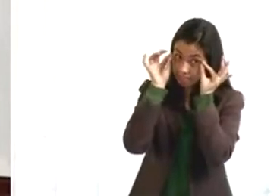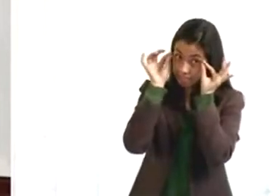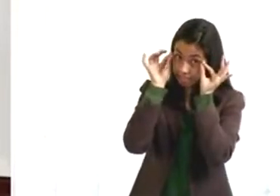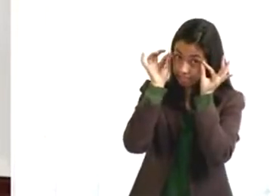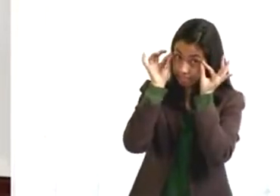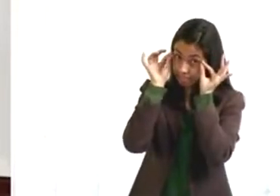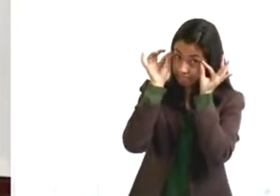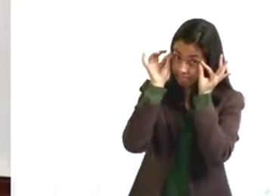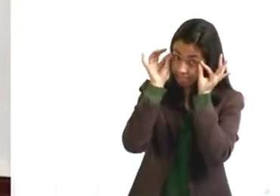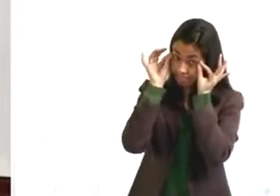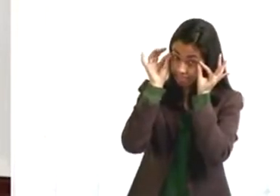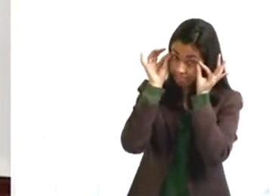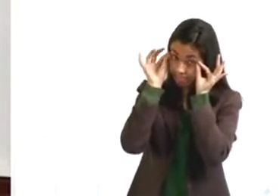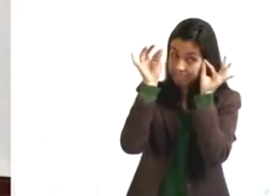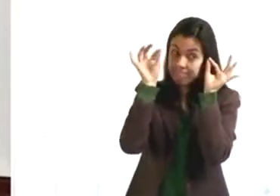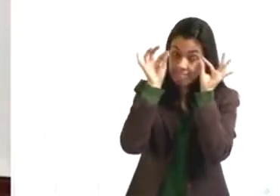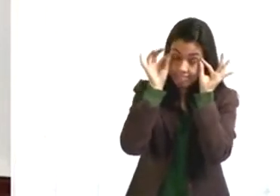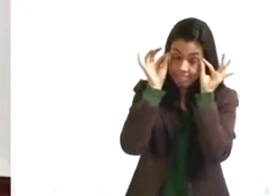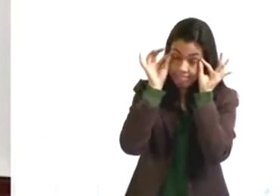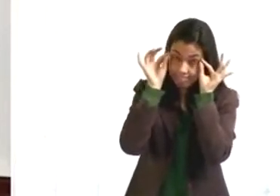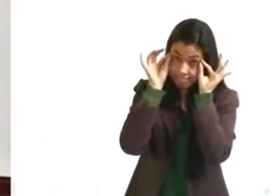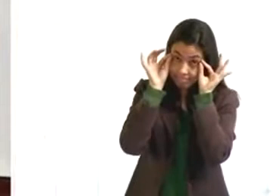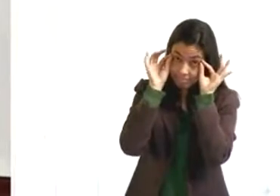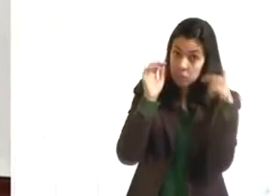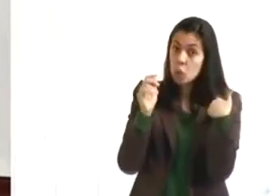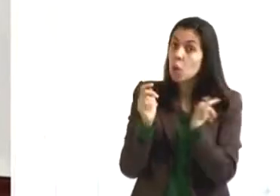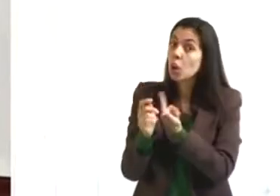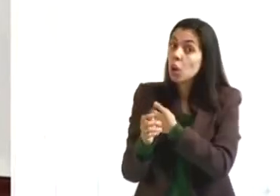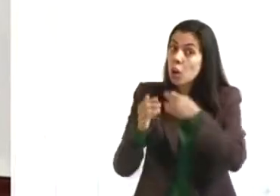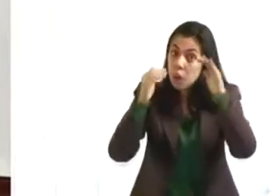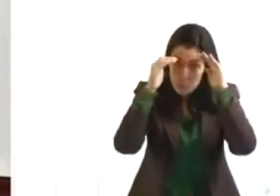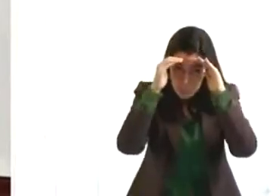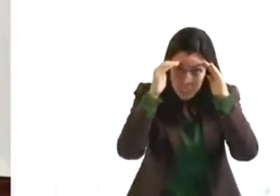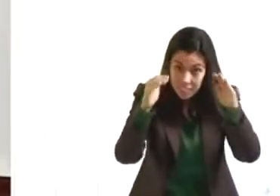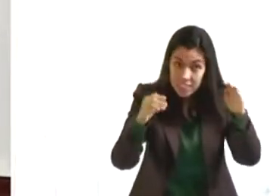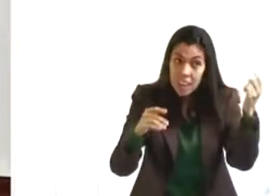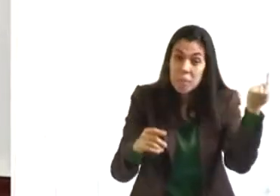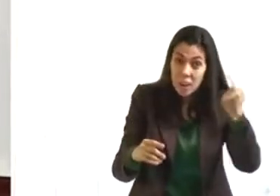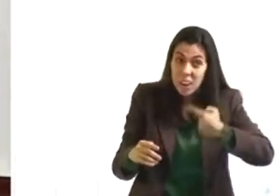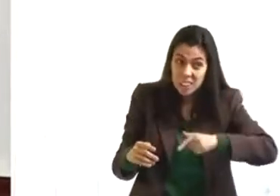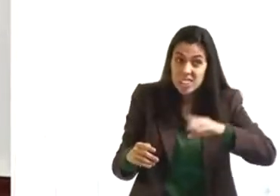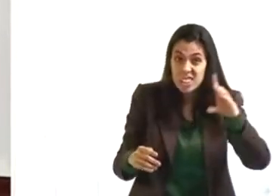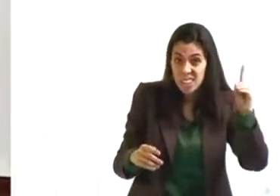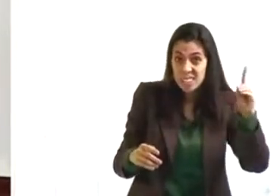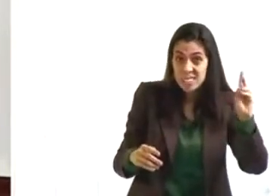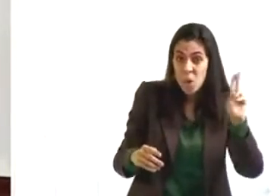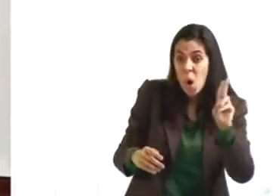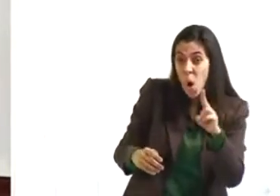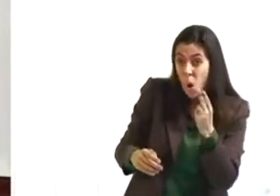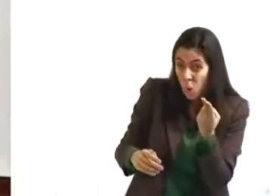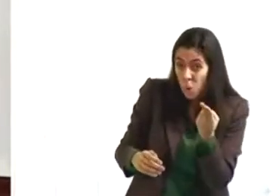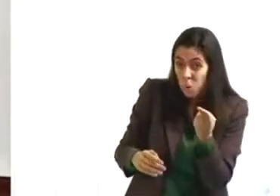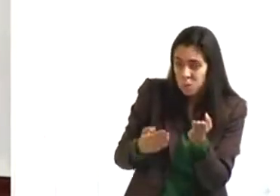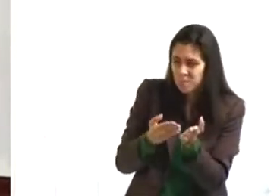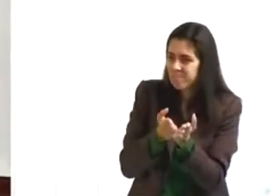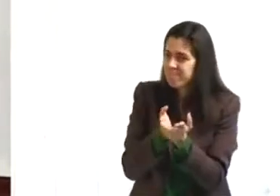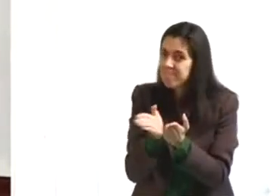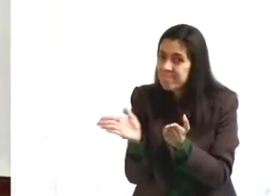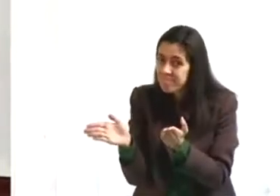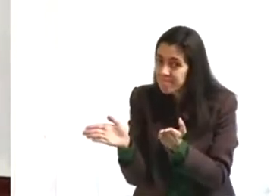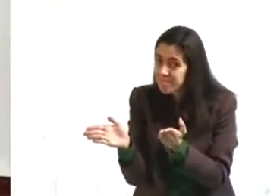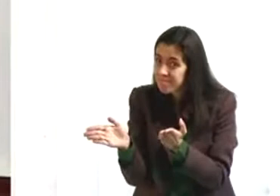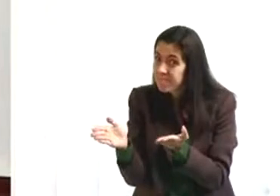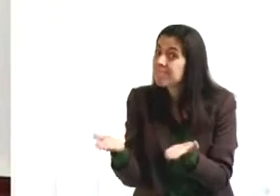sendo omissos e não obedientes à ordem do Senhor Jesus. Eu não posso responder isso por você e você não pode responder por